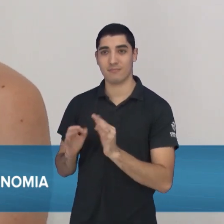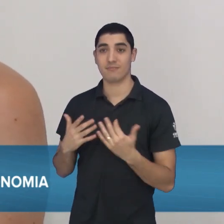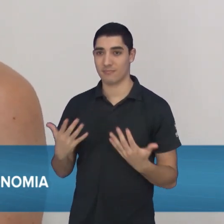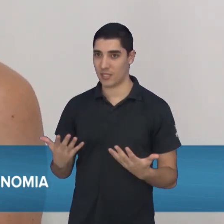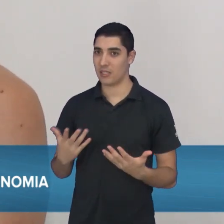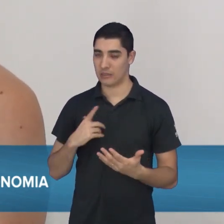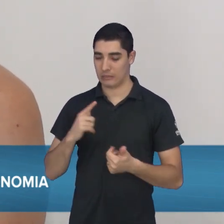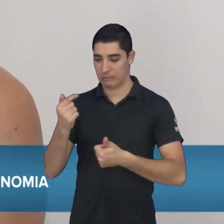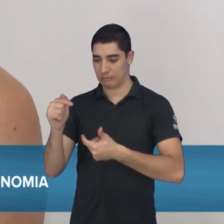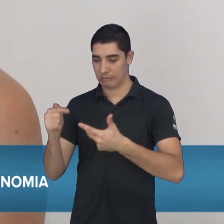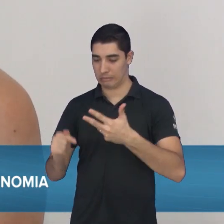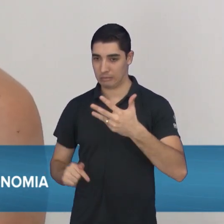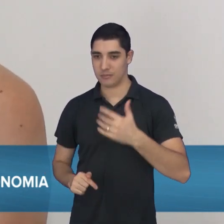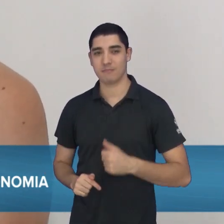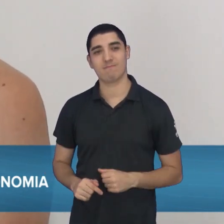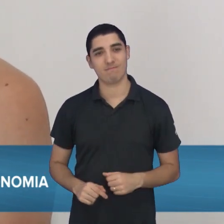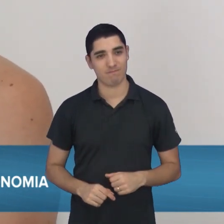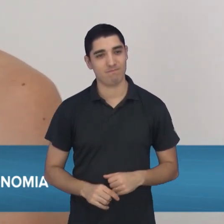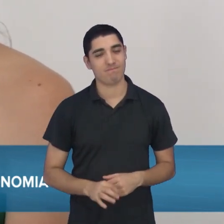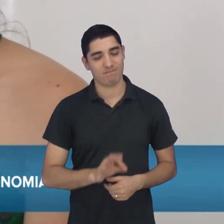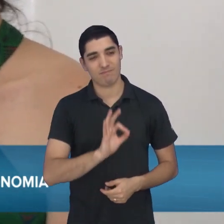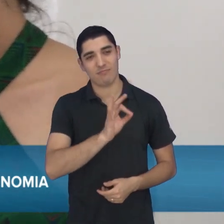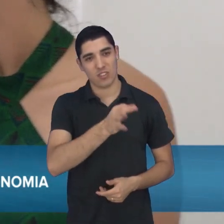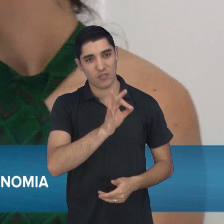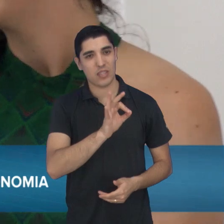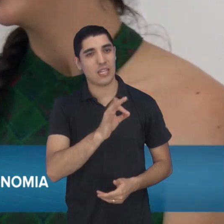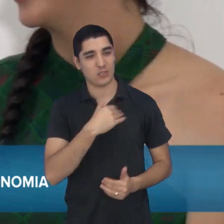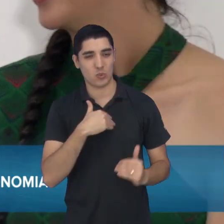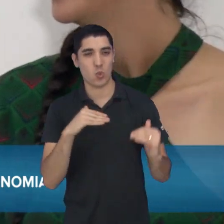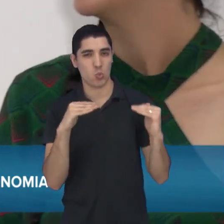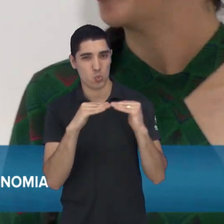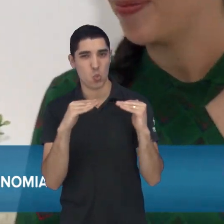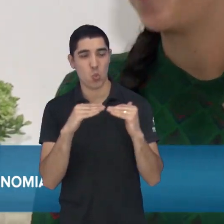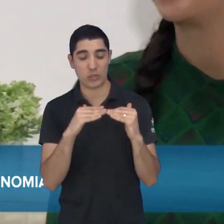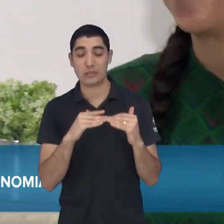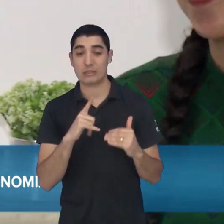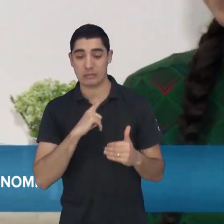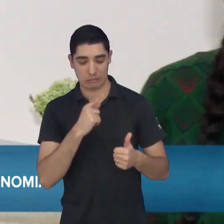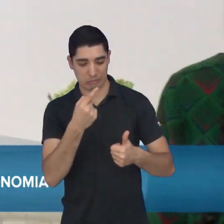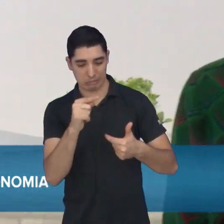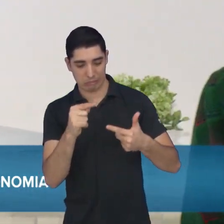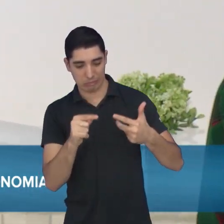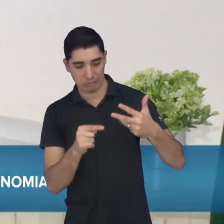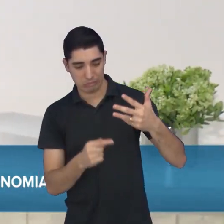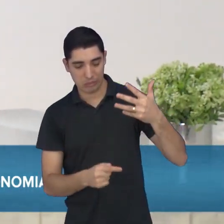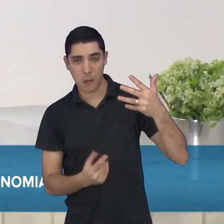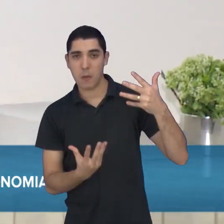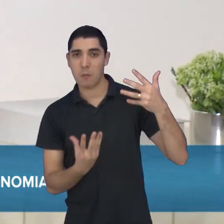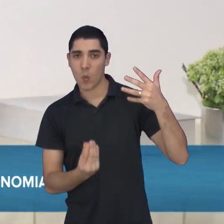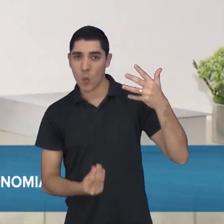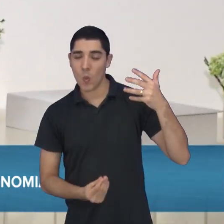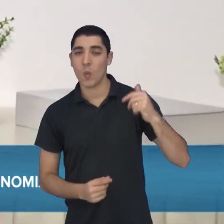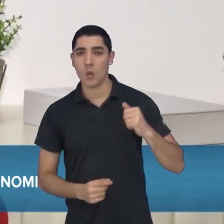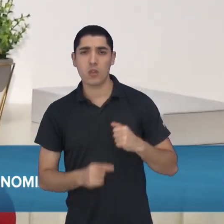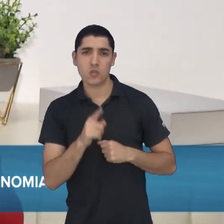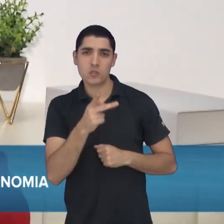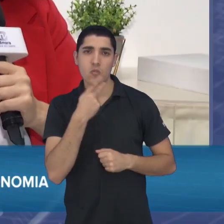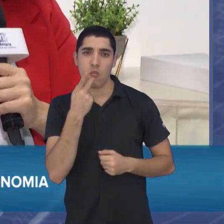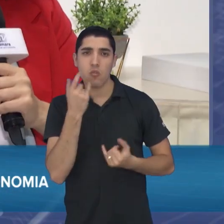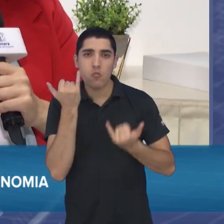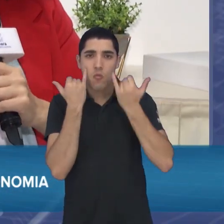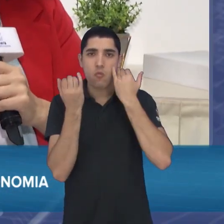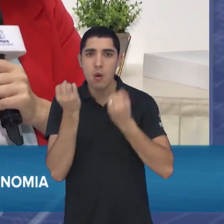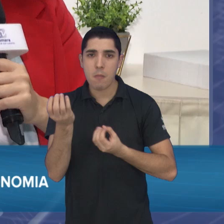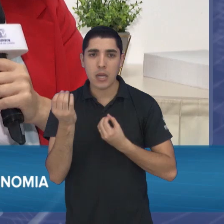bastante coisa. Realmente, Letícia, eu concordo muito com você. É muita coisa, né? Você trouxe esses dados que são muito